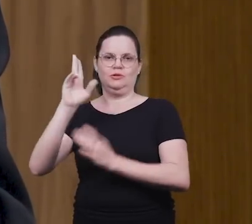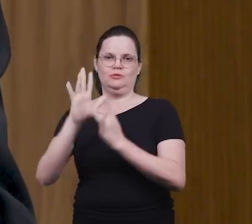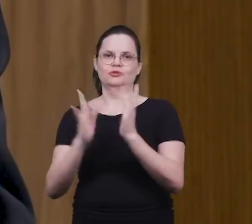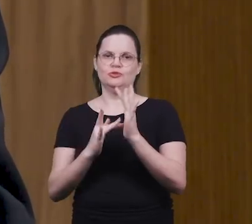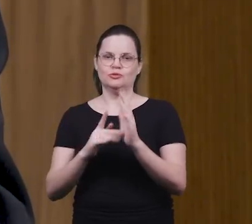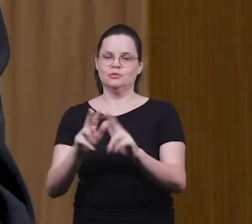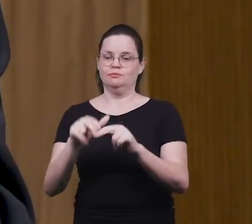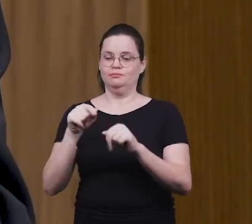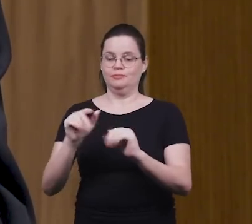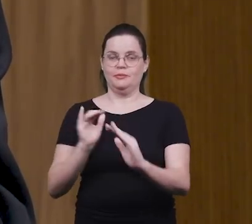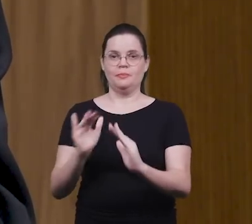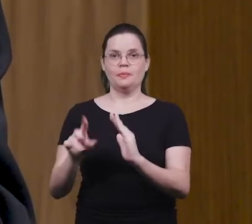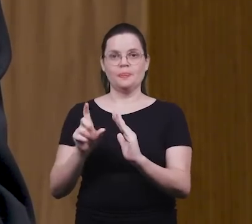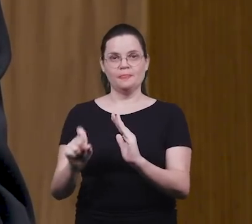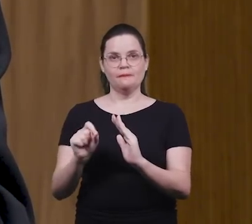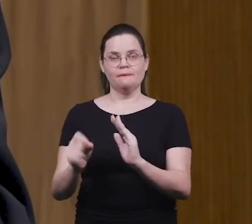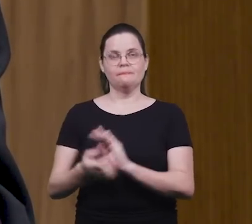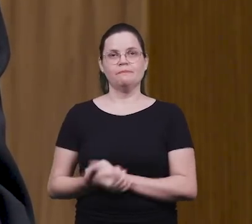igreja, então, ela